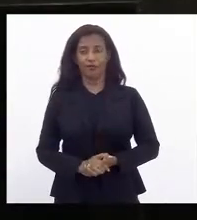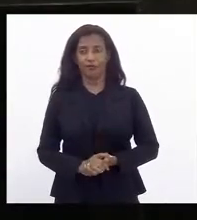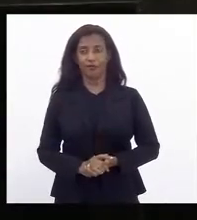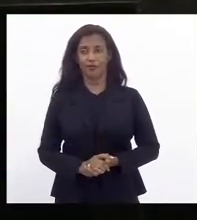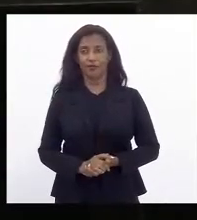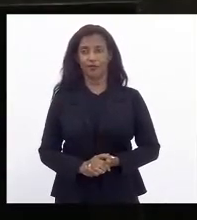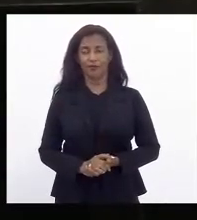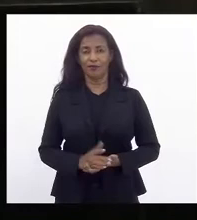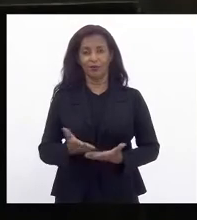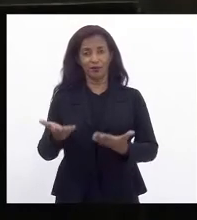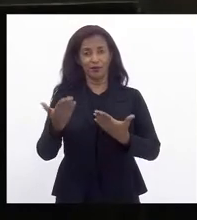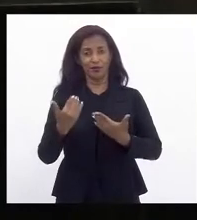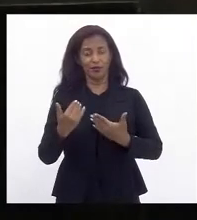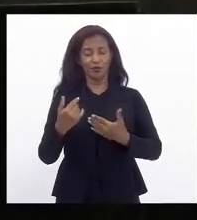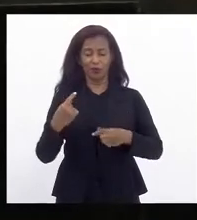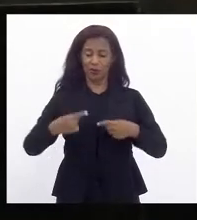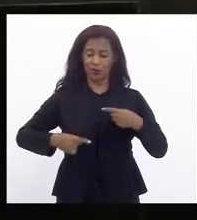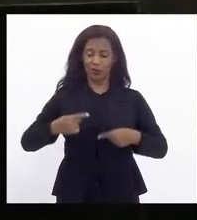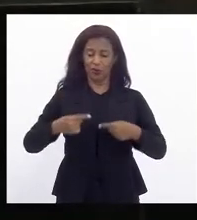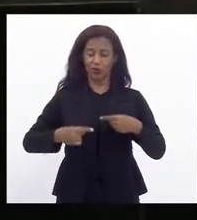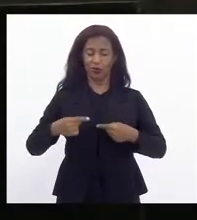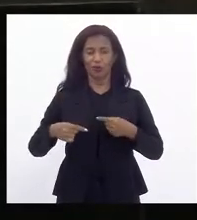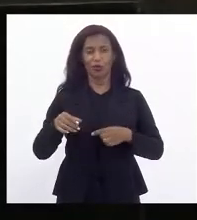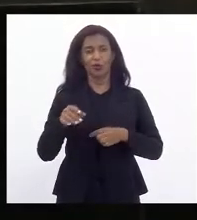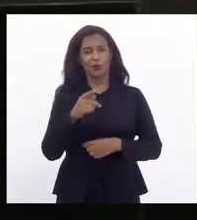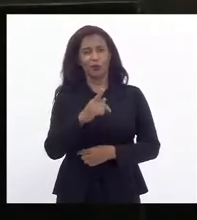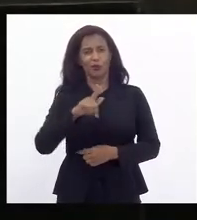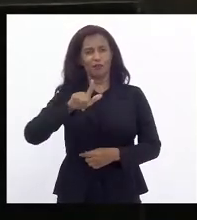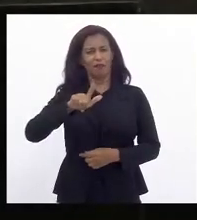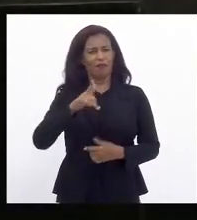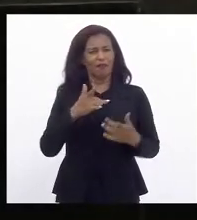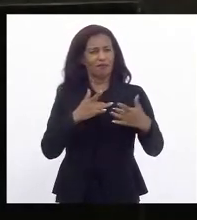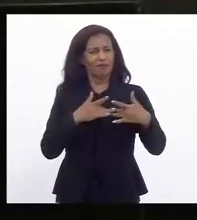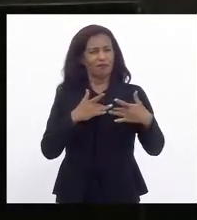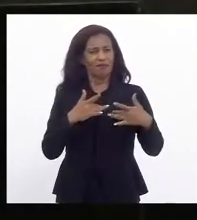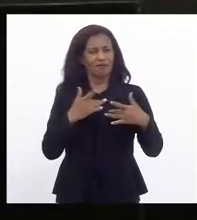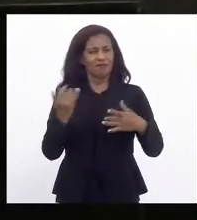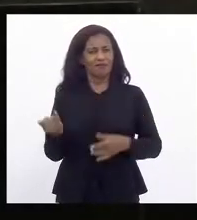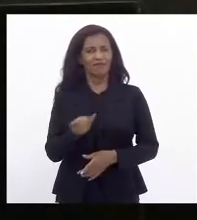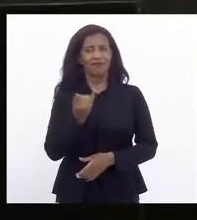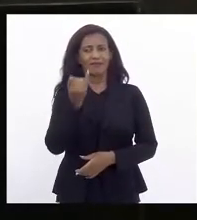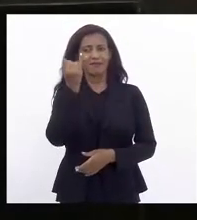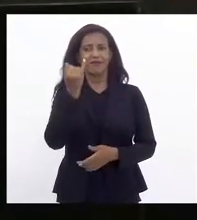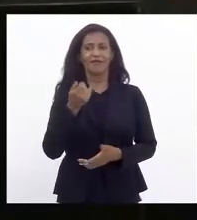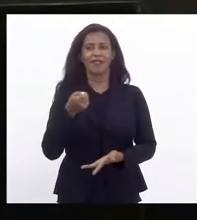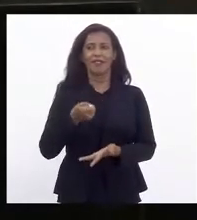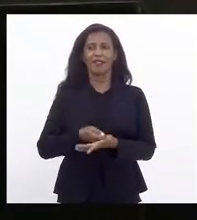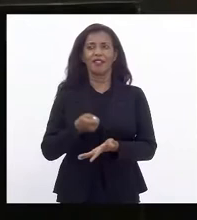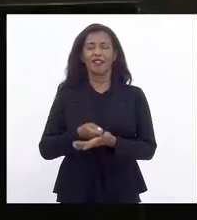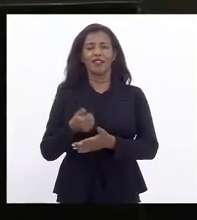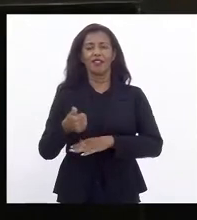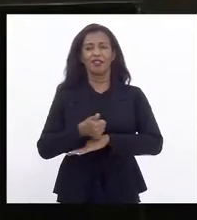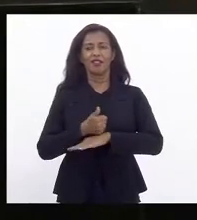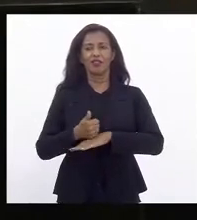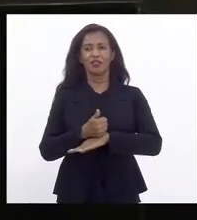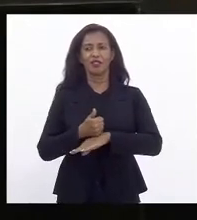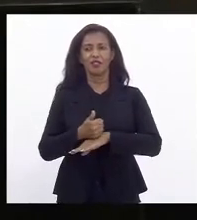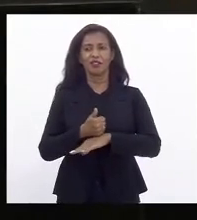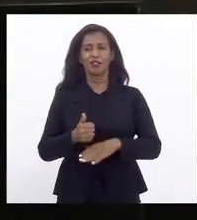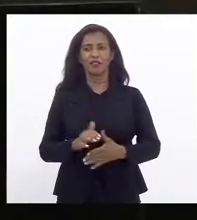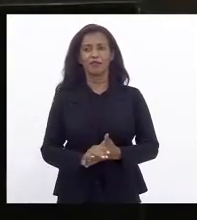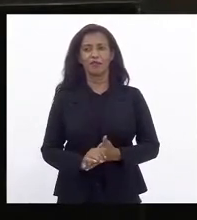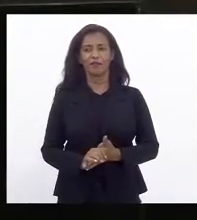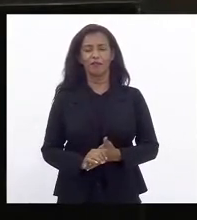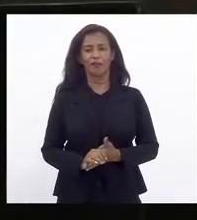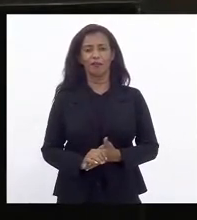Chamo aqui para discutir um projeto que é muito sensível e fundamental para a garantia da dignidade e